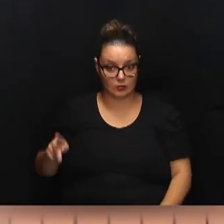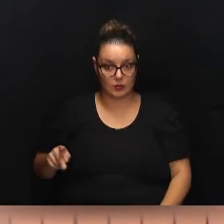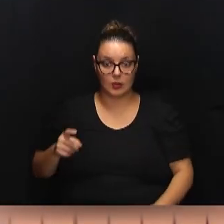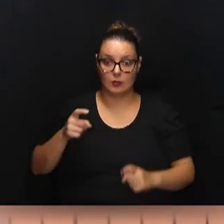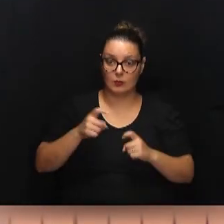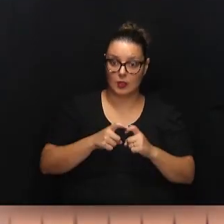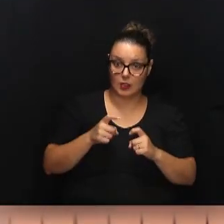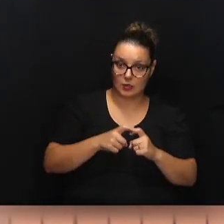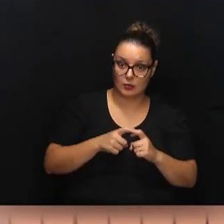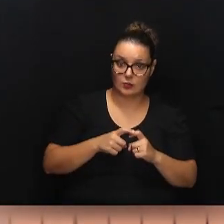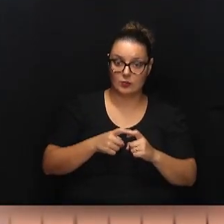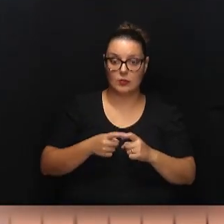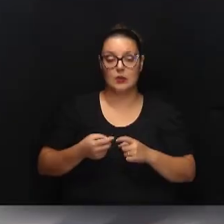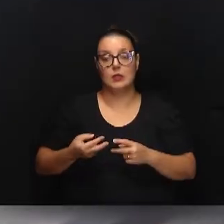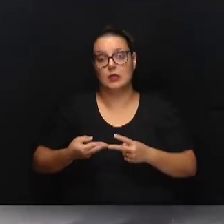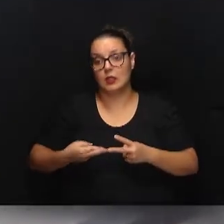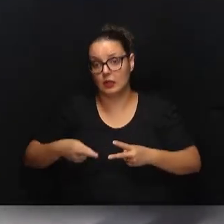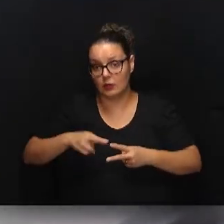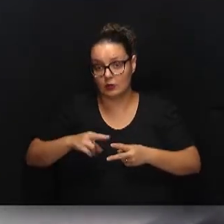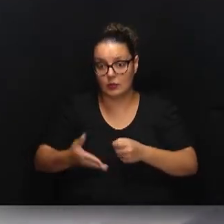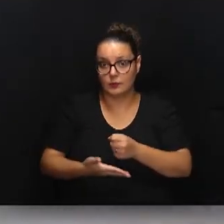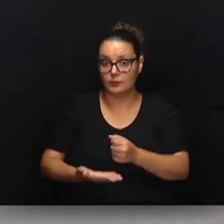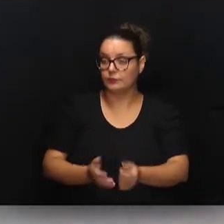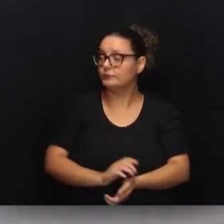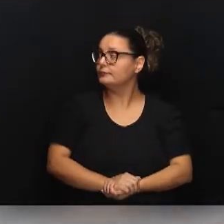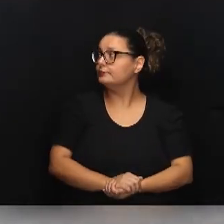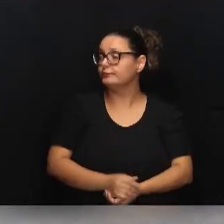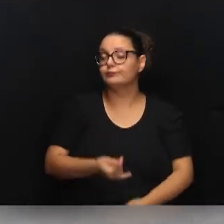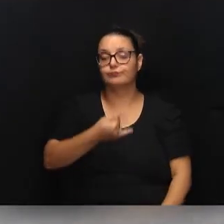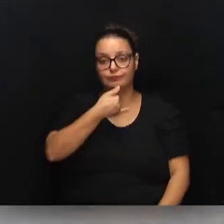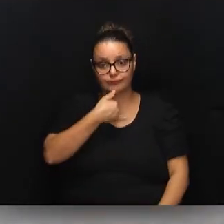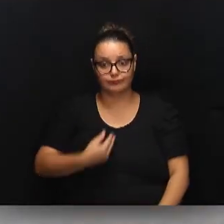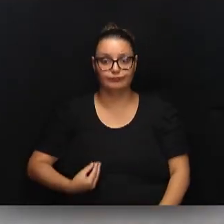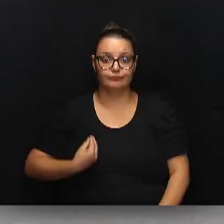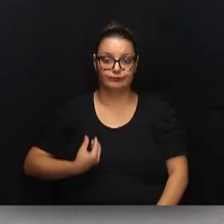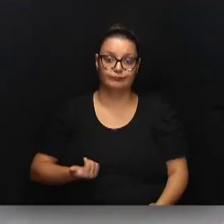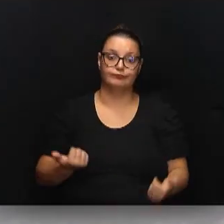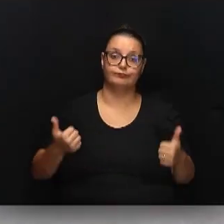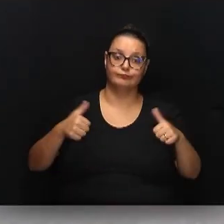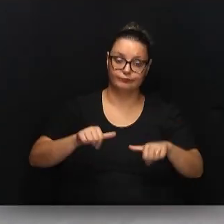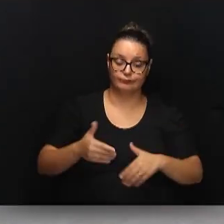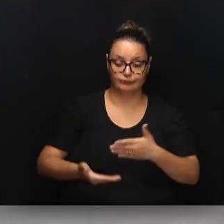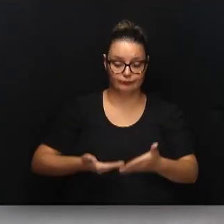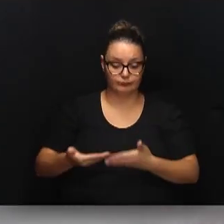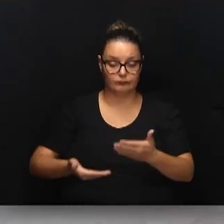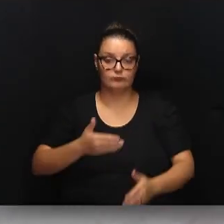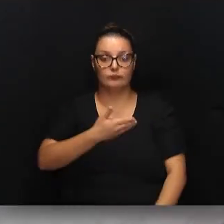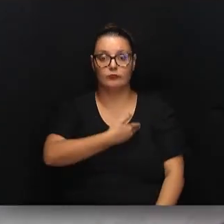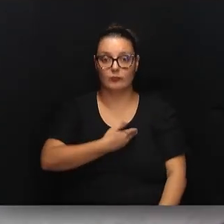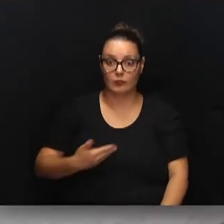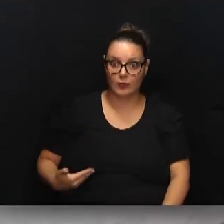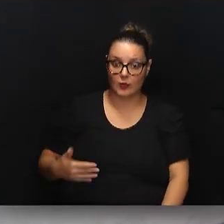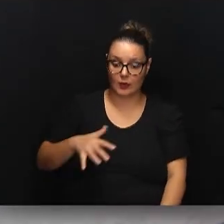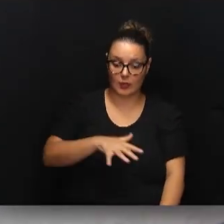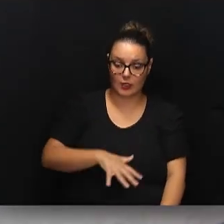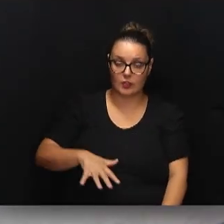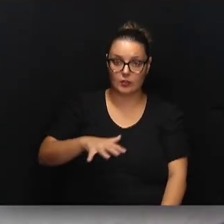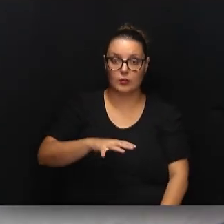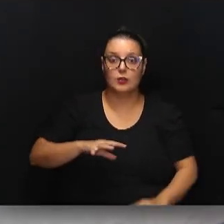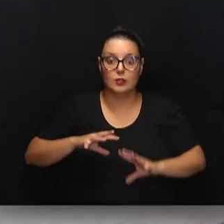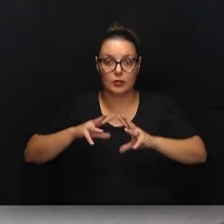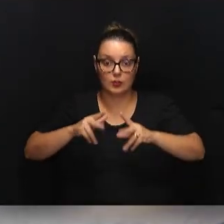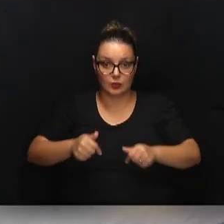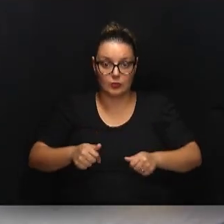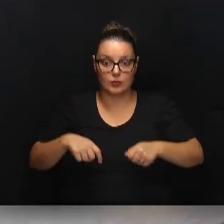médicos e recursos básicos. Infelizmente, a gente está vivenciando uma verdadeira crise dos serviços públicos aqui na cidade. Isso, todo mundo